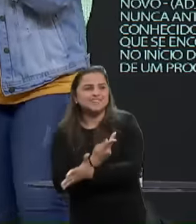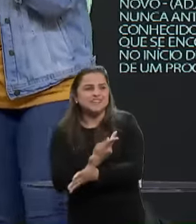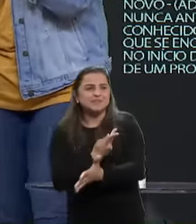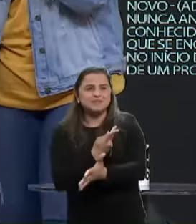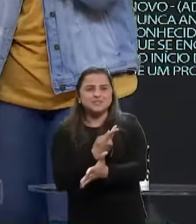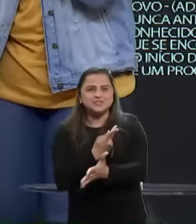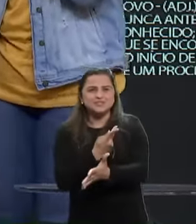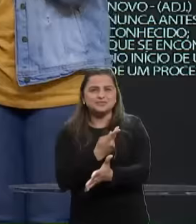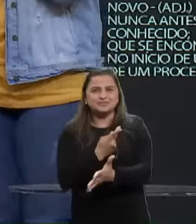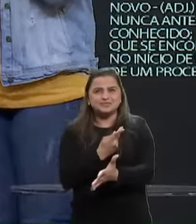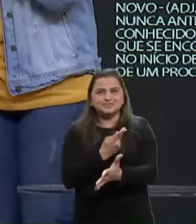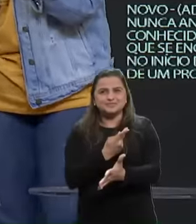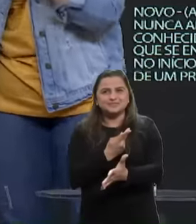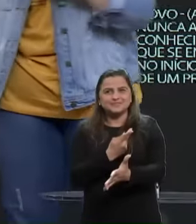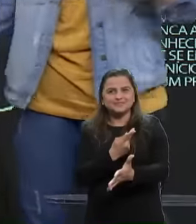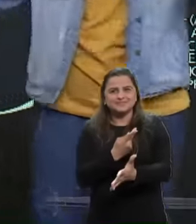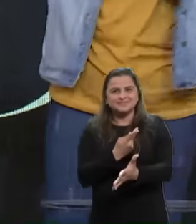repente,